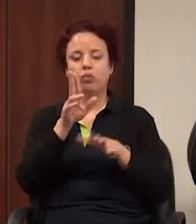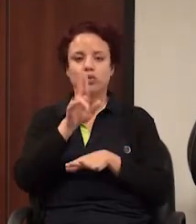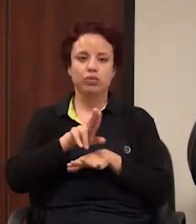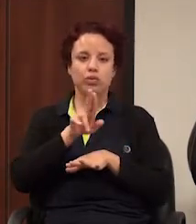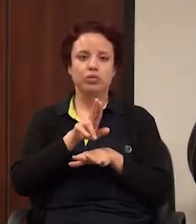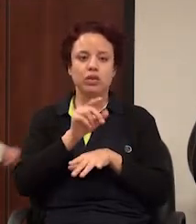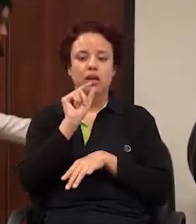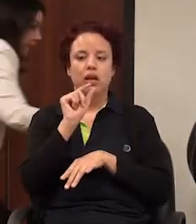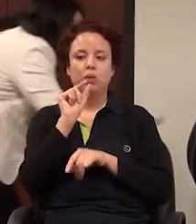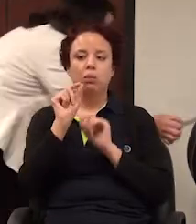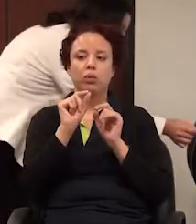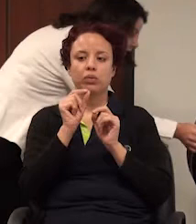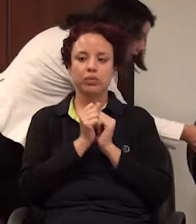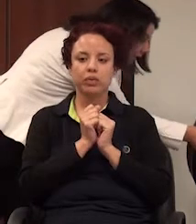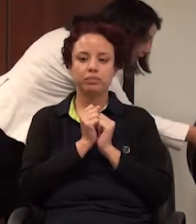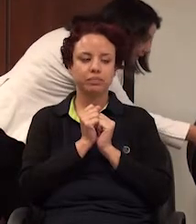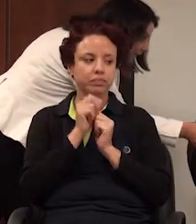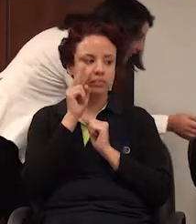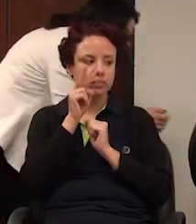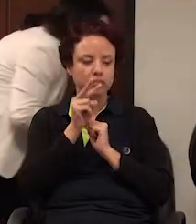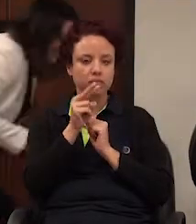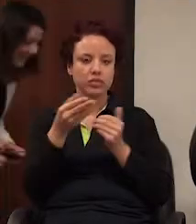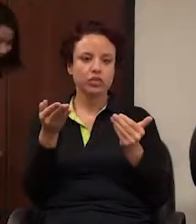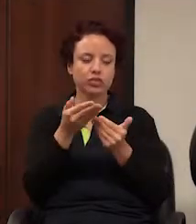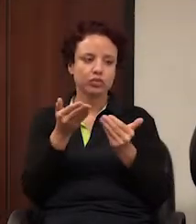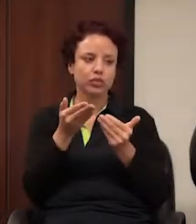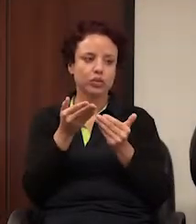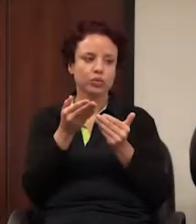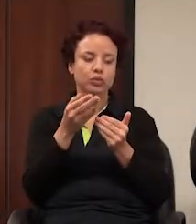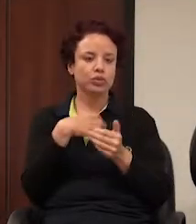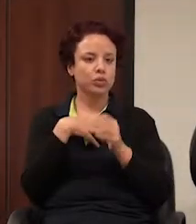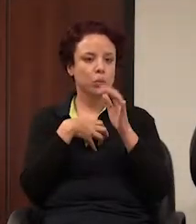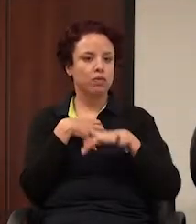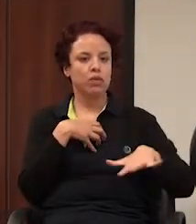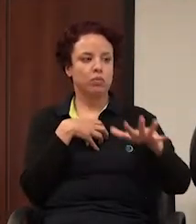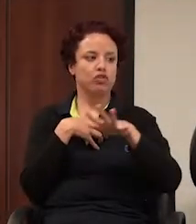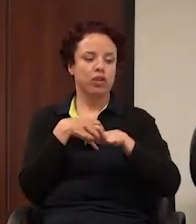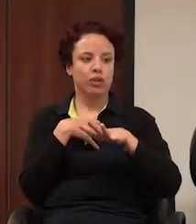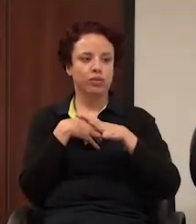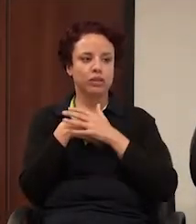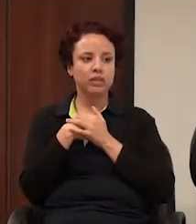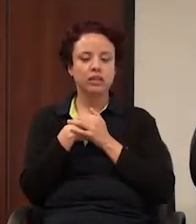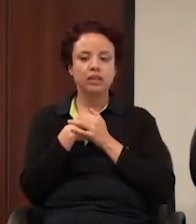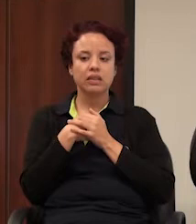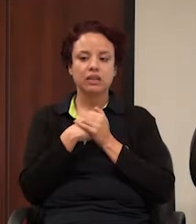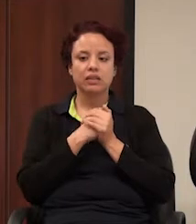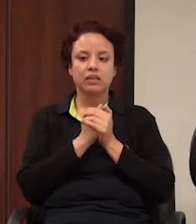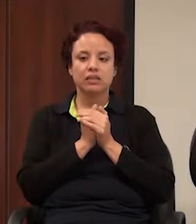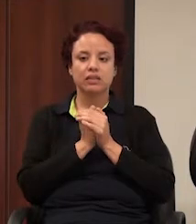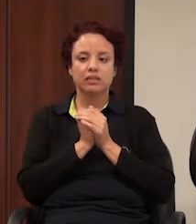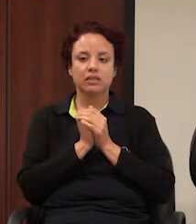pouco daquilo que a gente observa e olha aí, né, de uma maneira geral, e que acaba